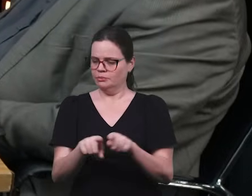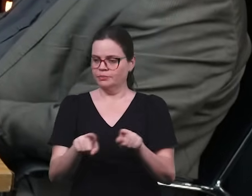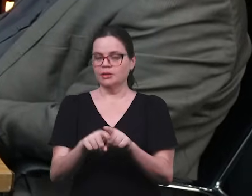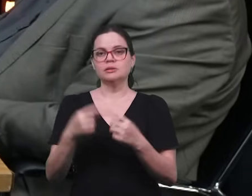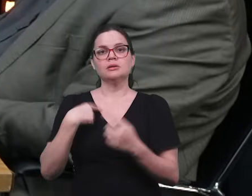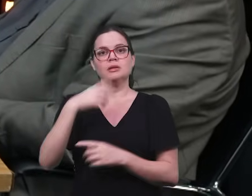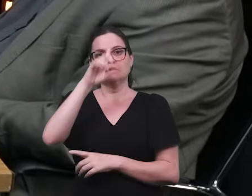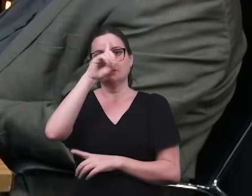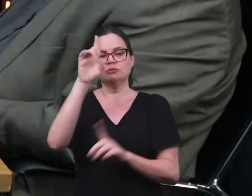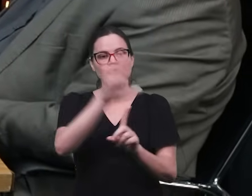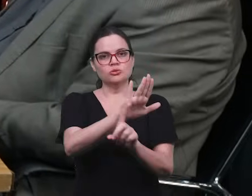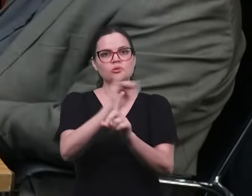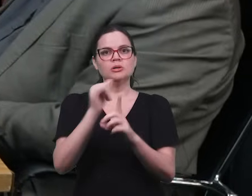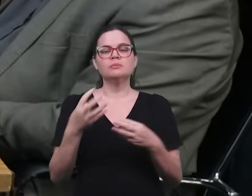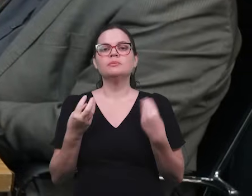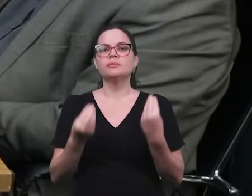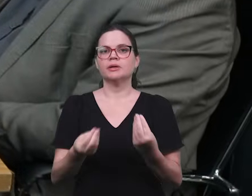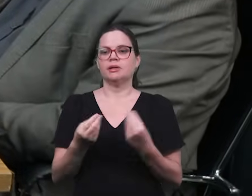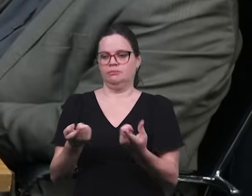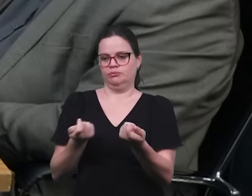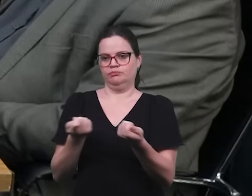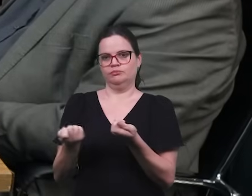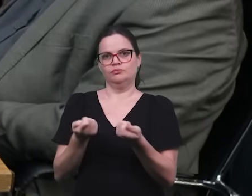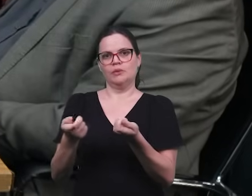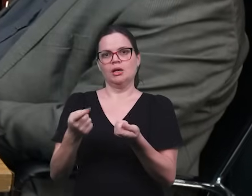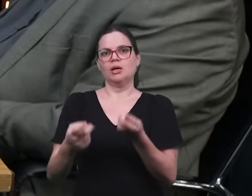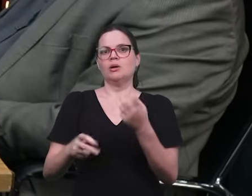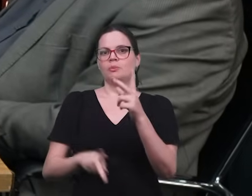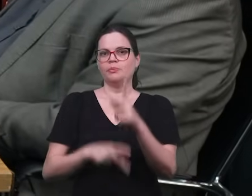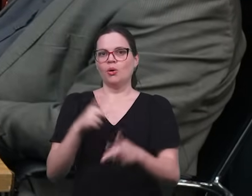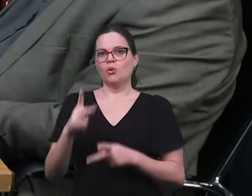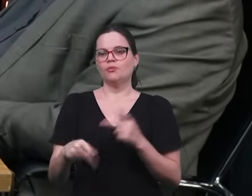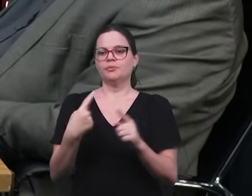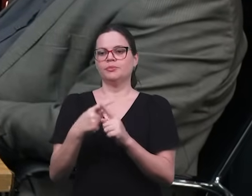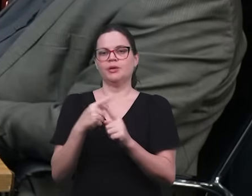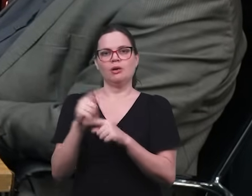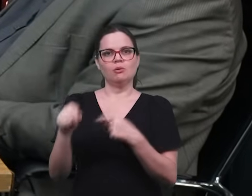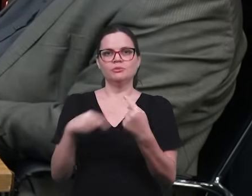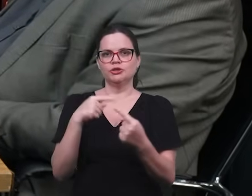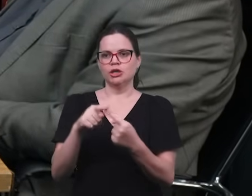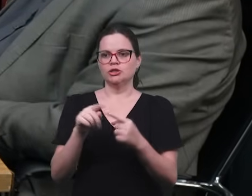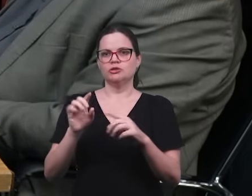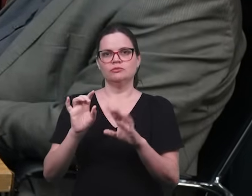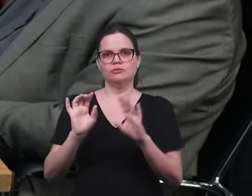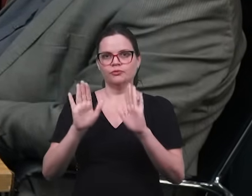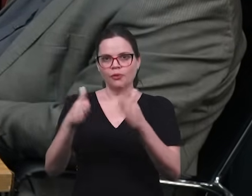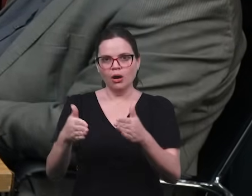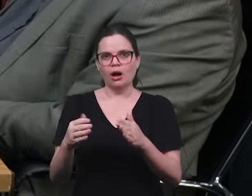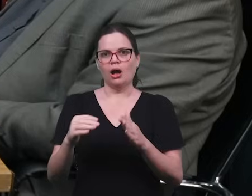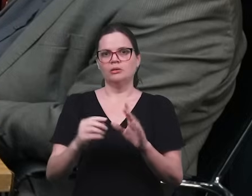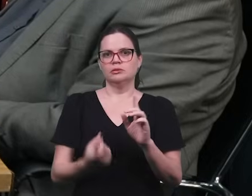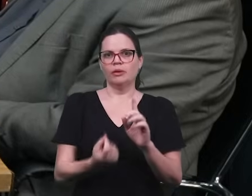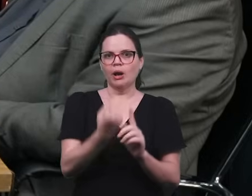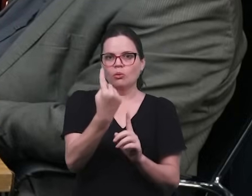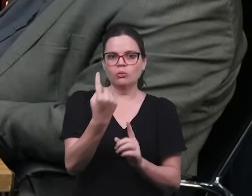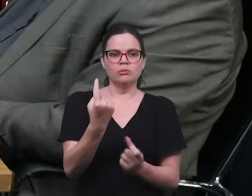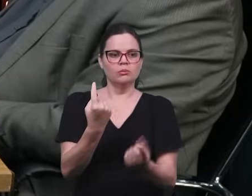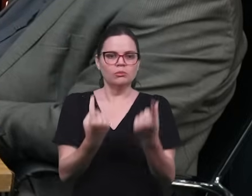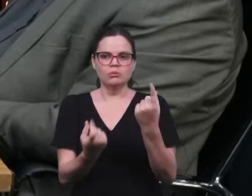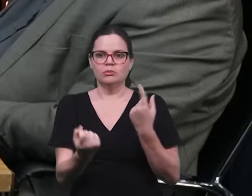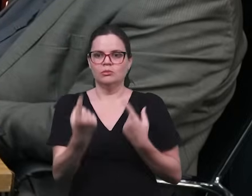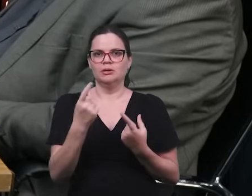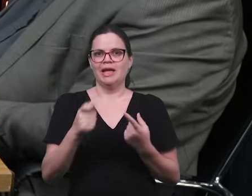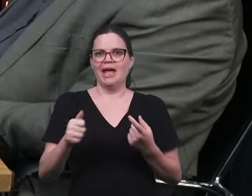para conduzir o povo num determinado momento com um objetivo específico, e a gente hoje está tratando exatamente desse